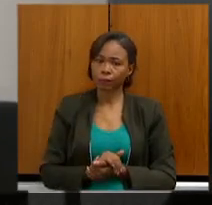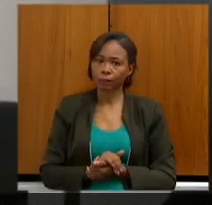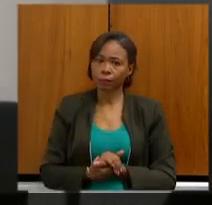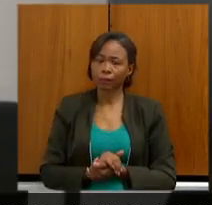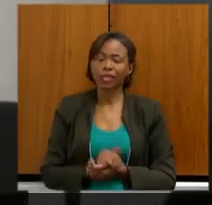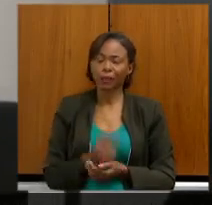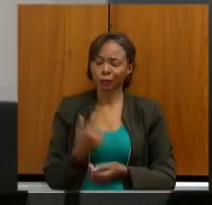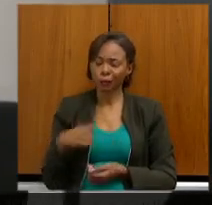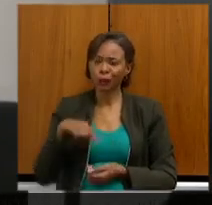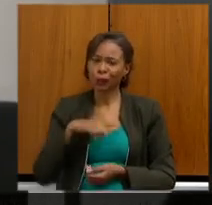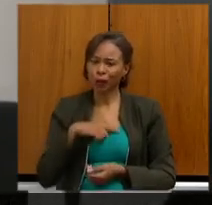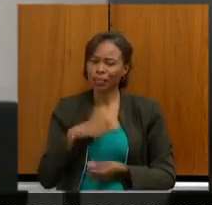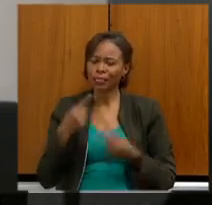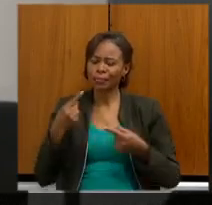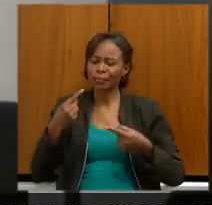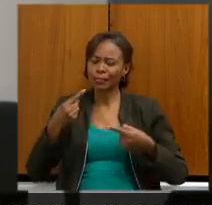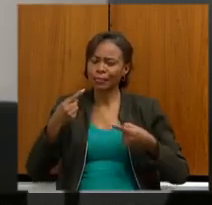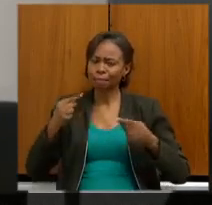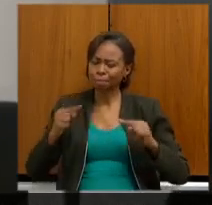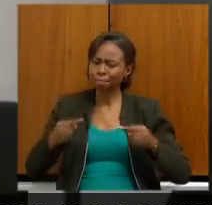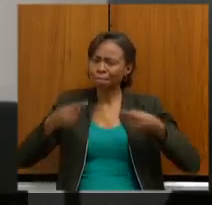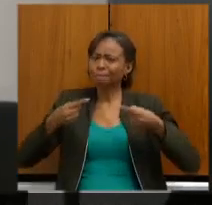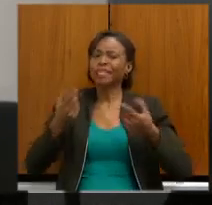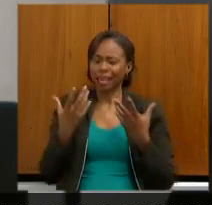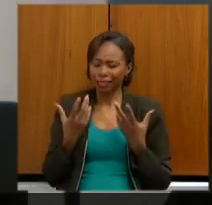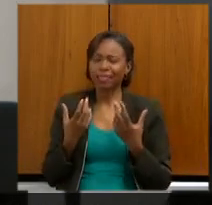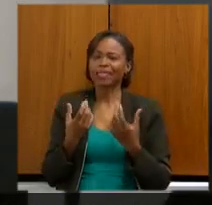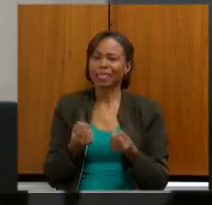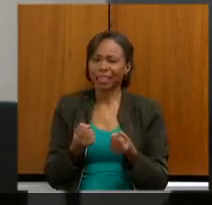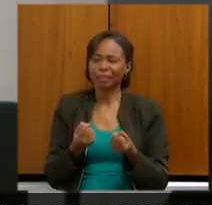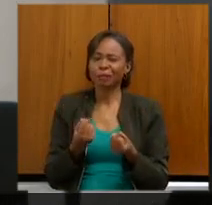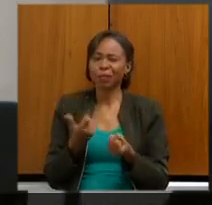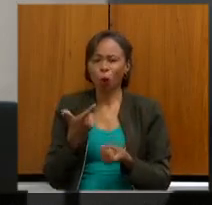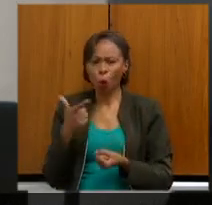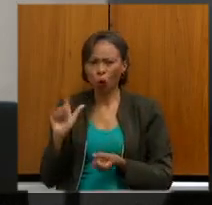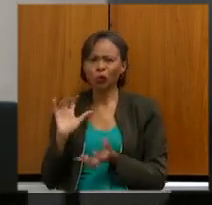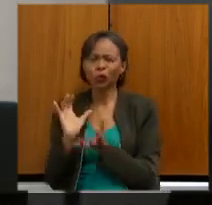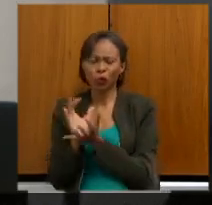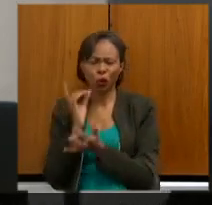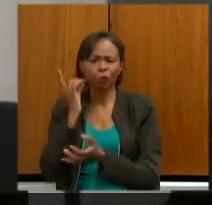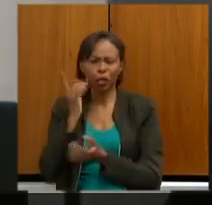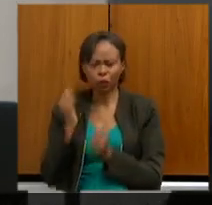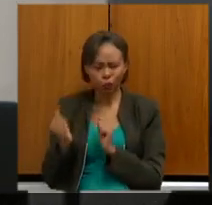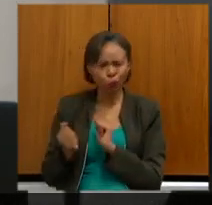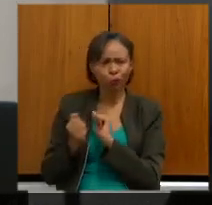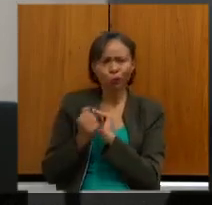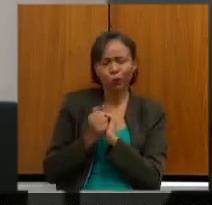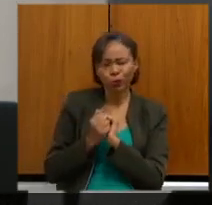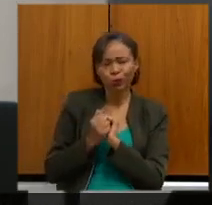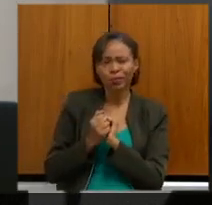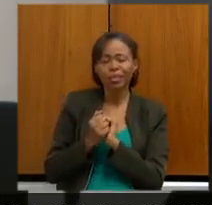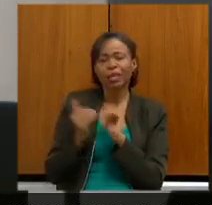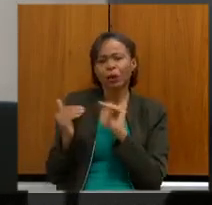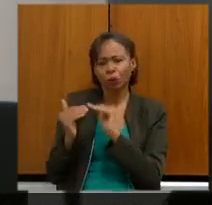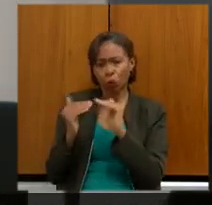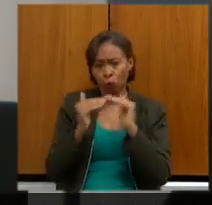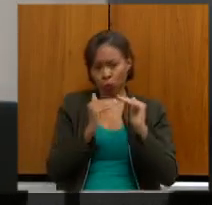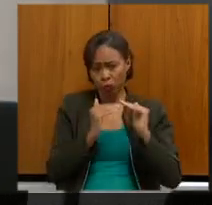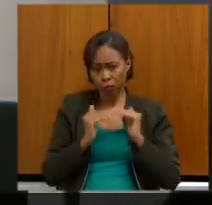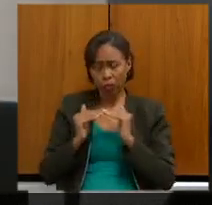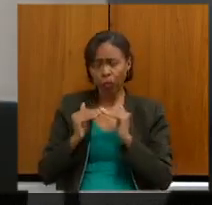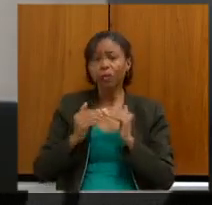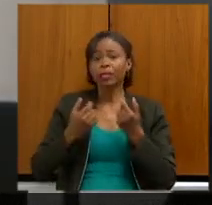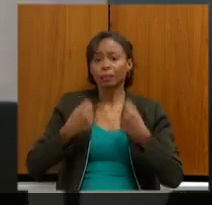aceitando esse desafio eu Deputado A Leninha mas os demais deputados que compõem essa comissão ou um consenso de que